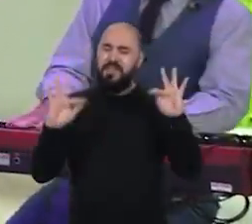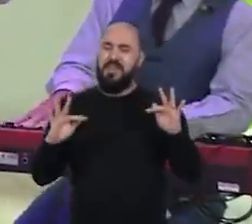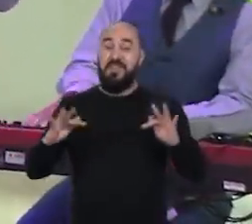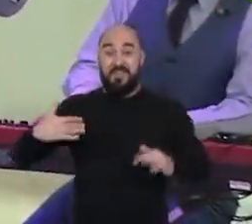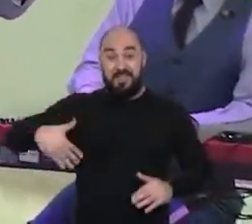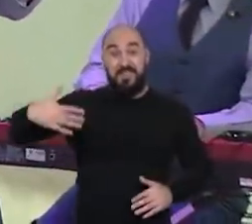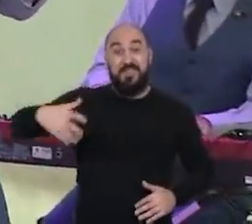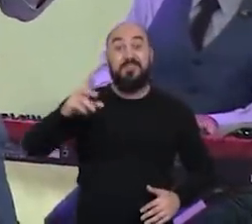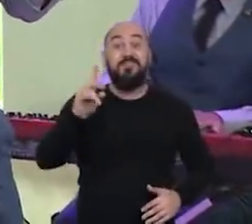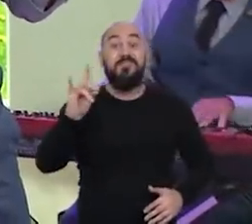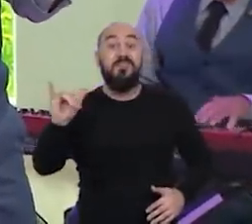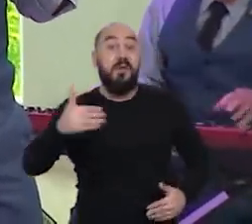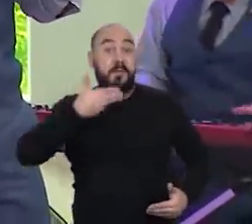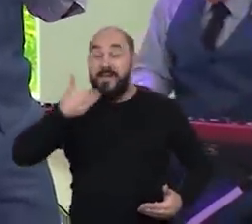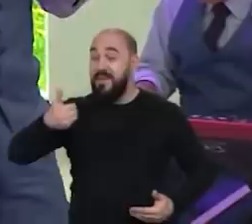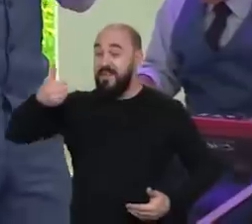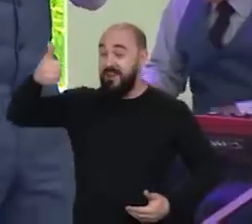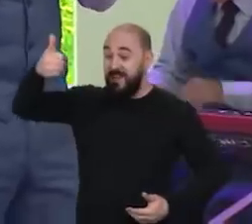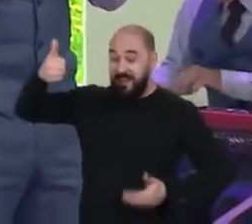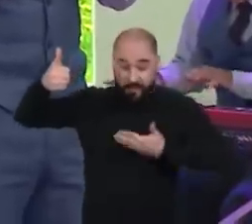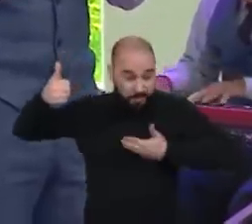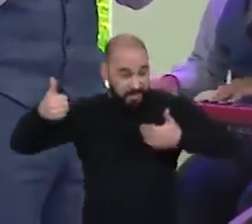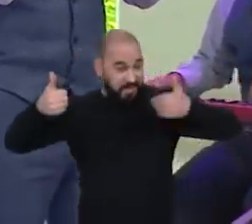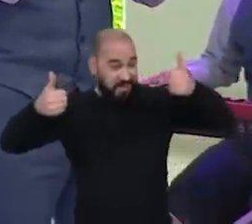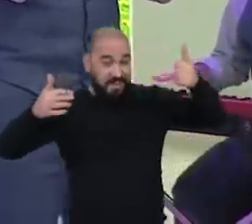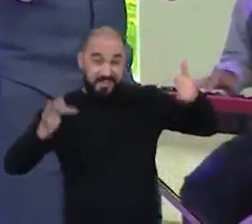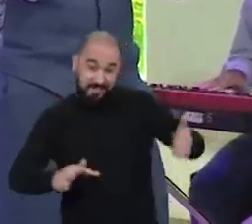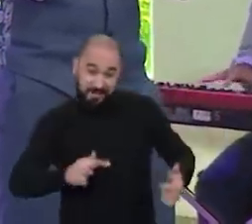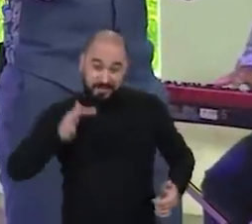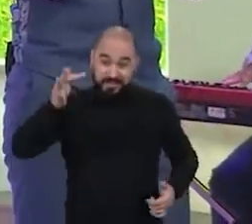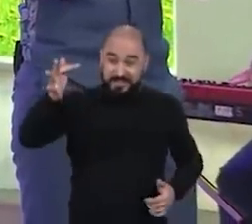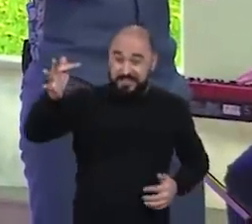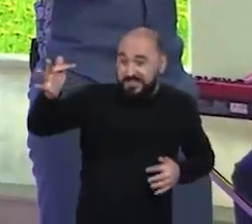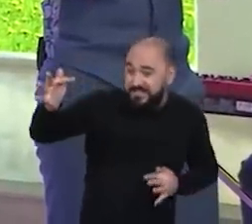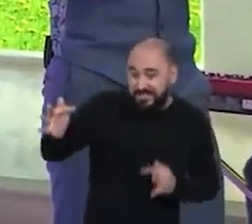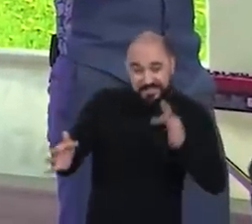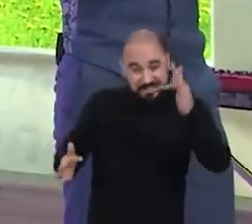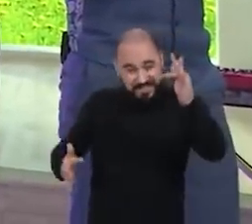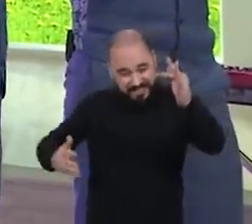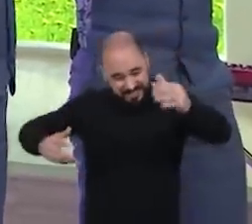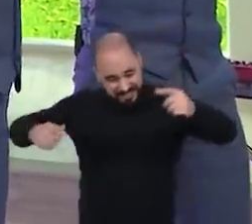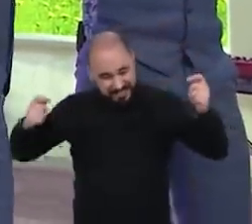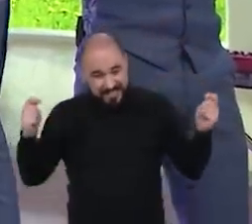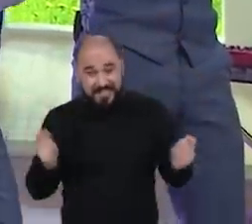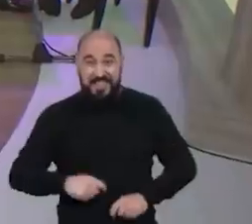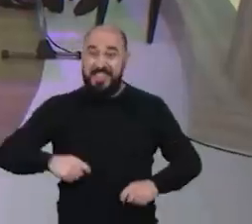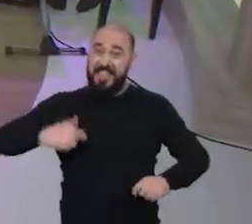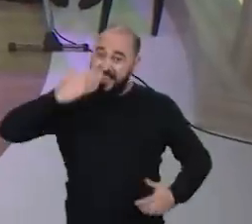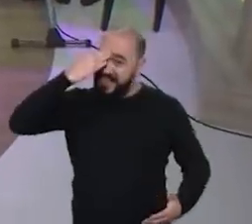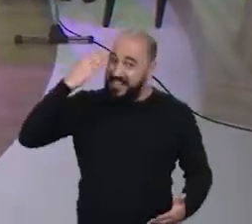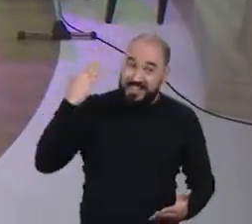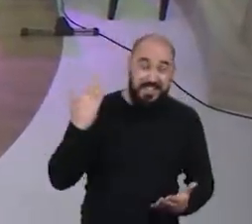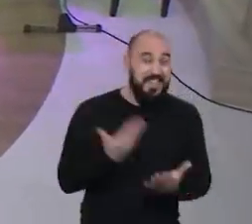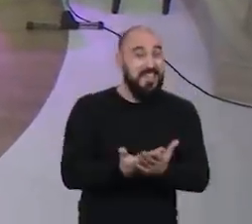virão à frente. À frente é só confiar, é só